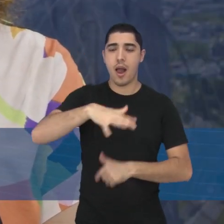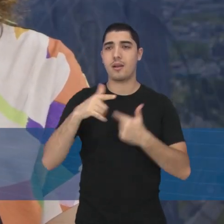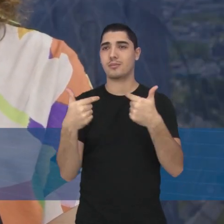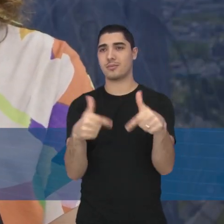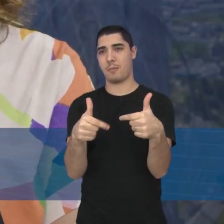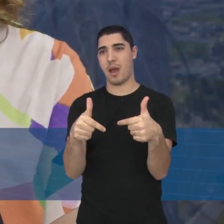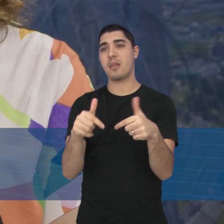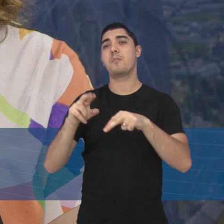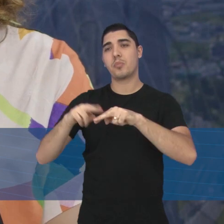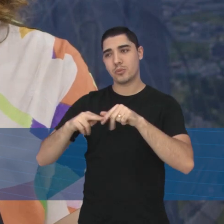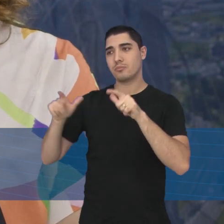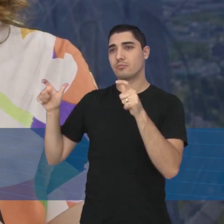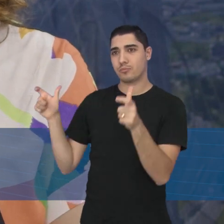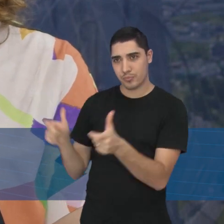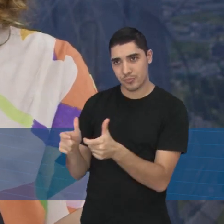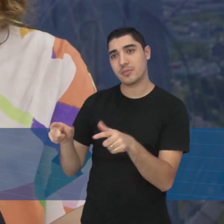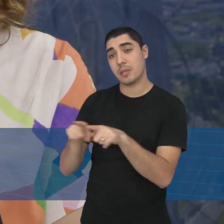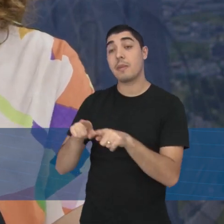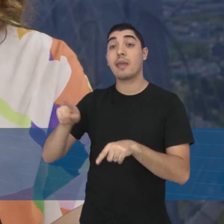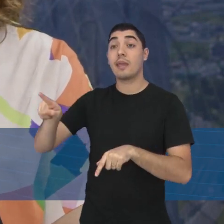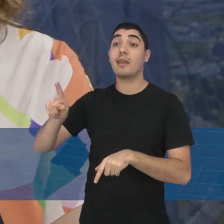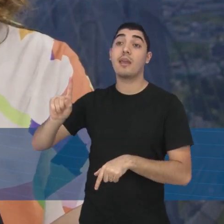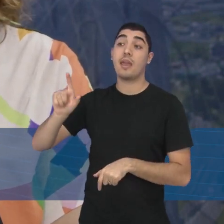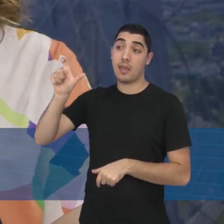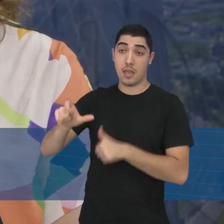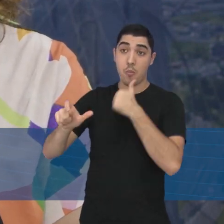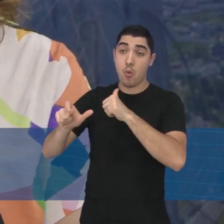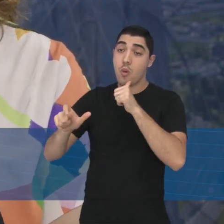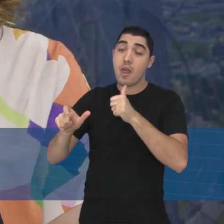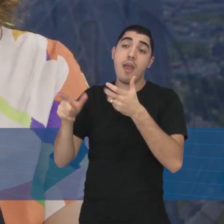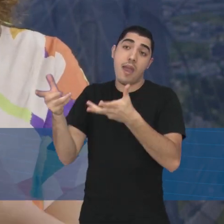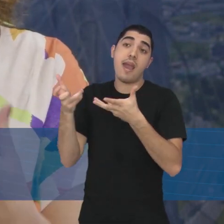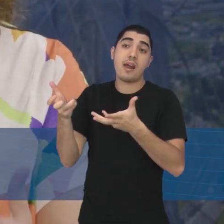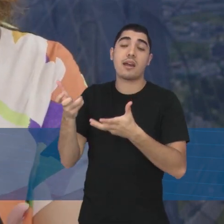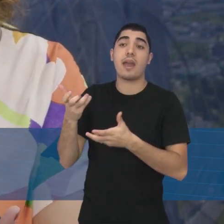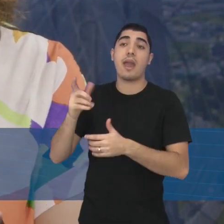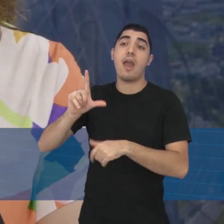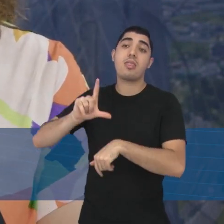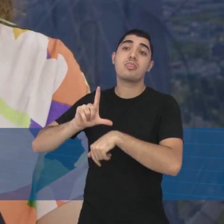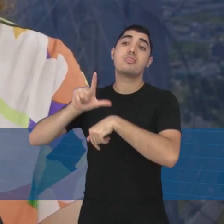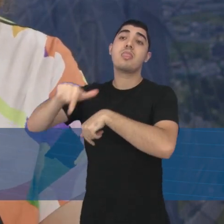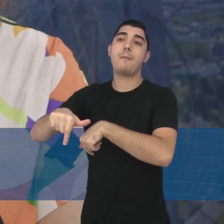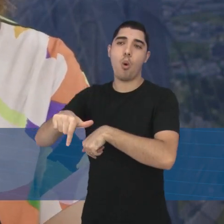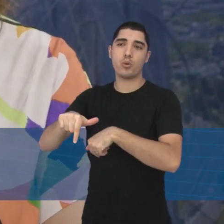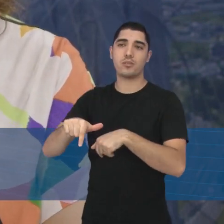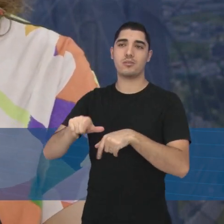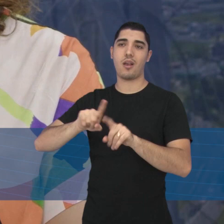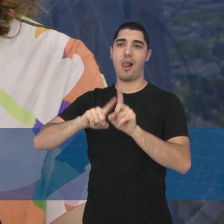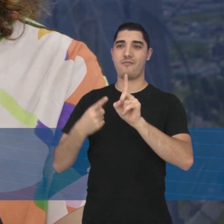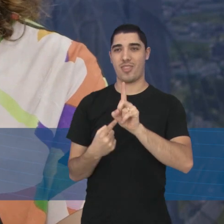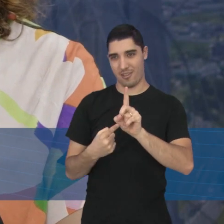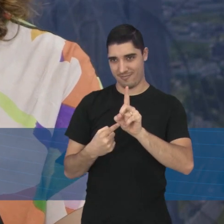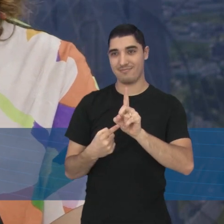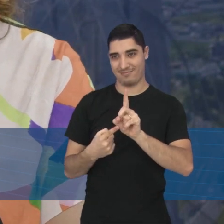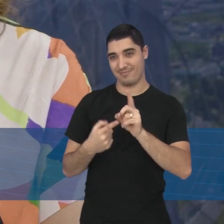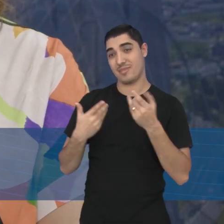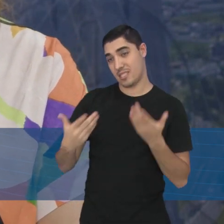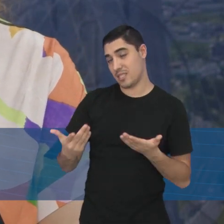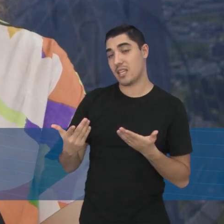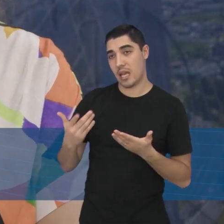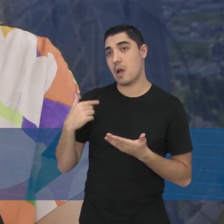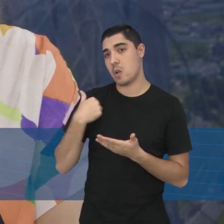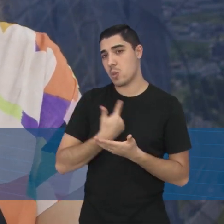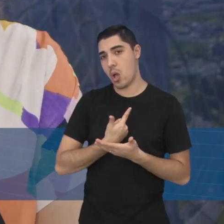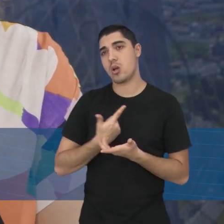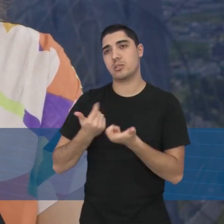de trabalho, e esse postergar a maternidade, o início da maternidade quando é possível. Né? Então a gente está